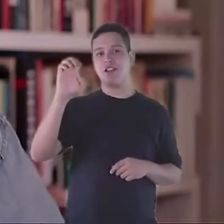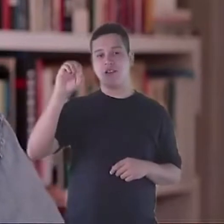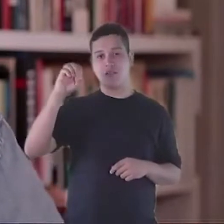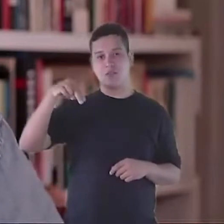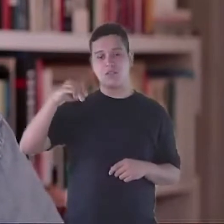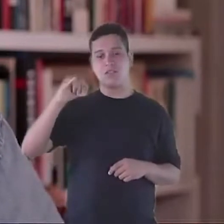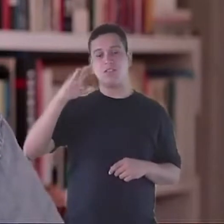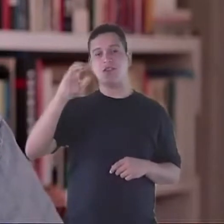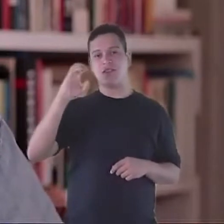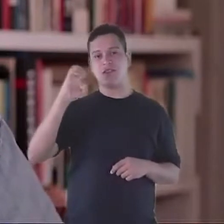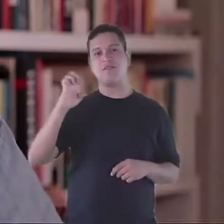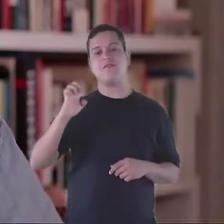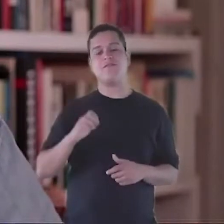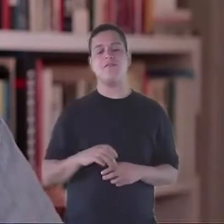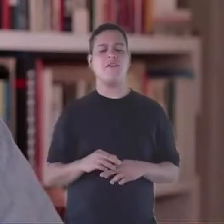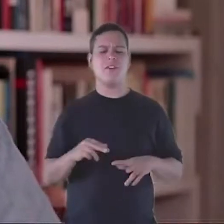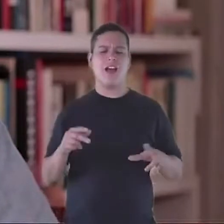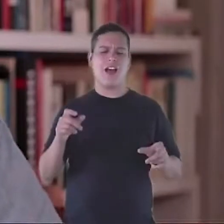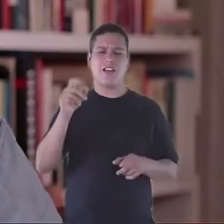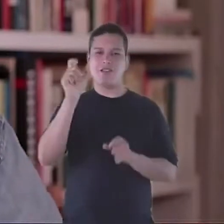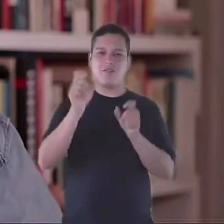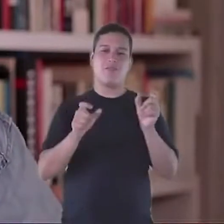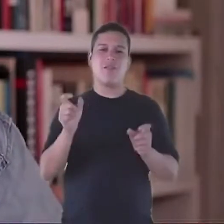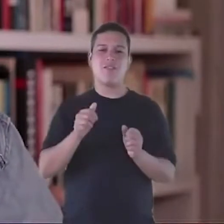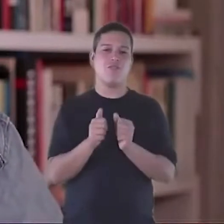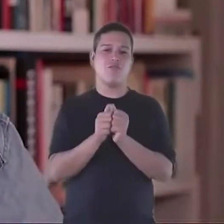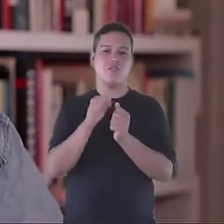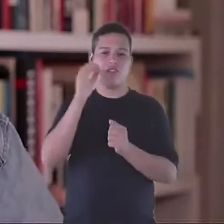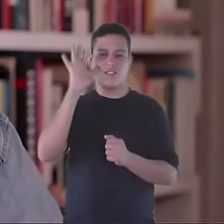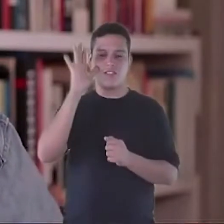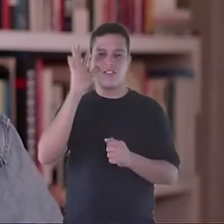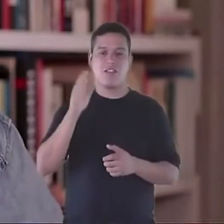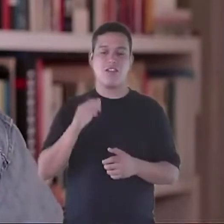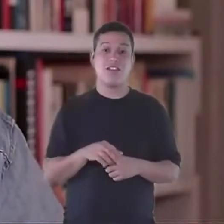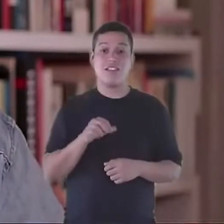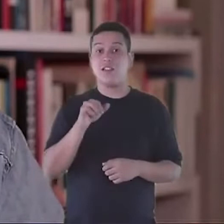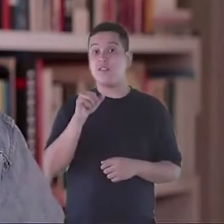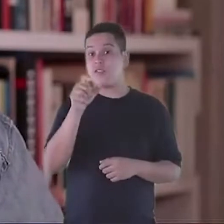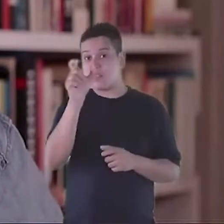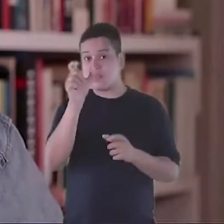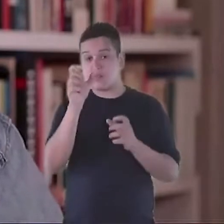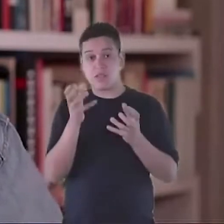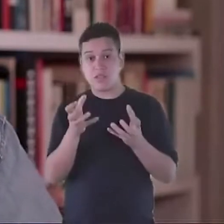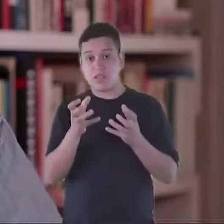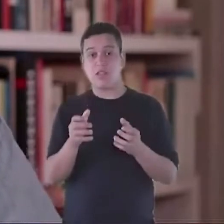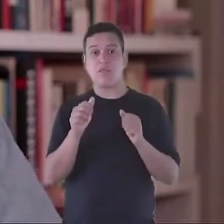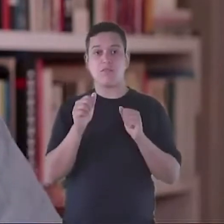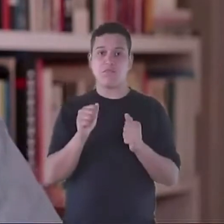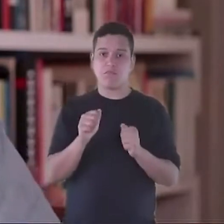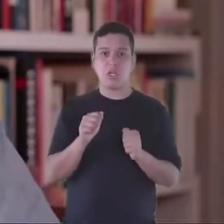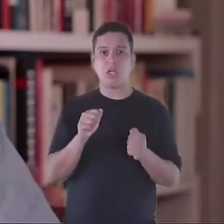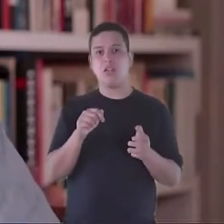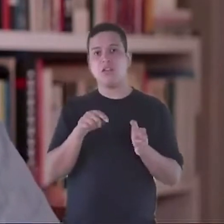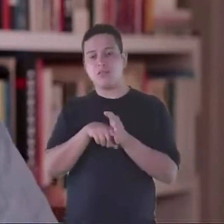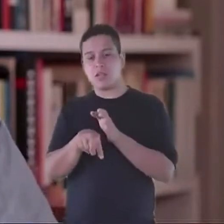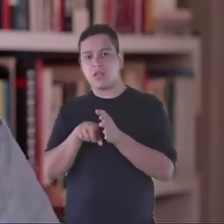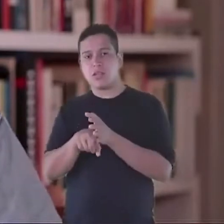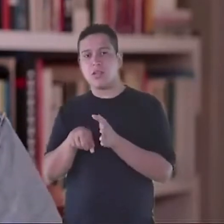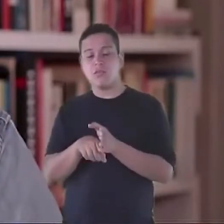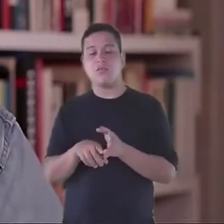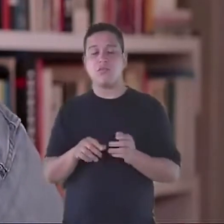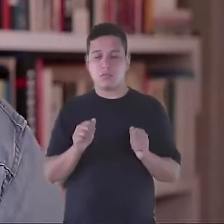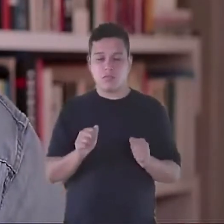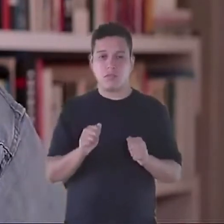Mello, Cleonice, muito obrigado por estar conosco. Quem quiser fazer pergunta ao Carpinejar, pode fazer aí pelas redes, a gente